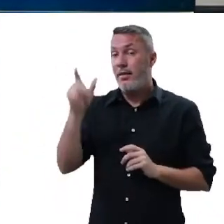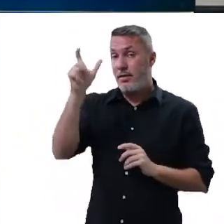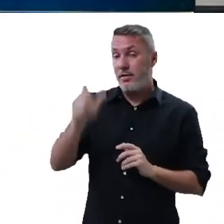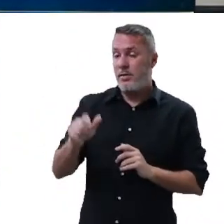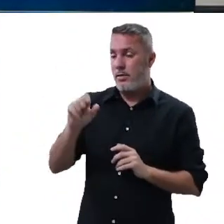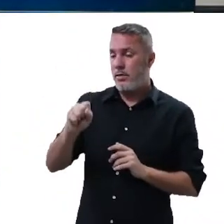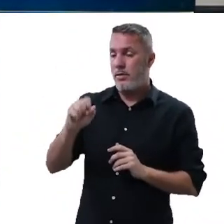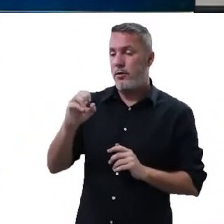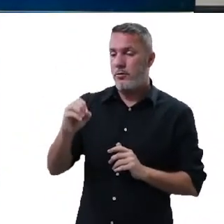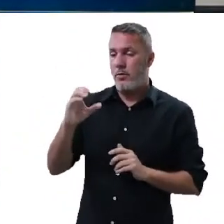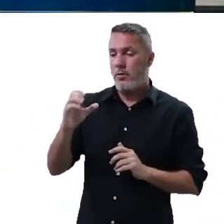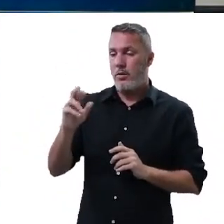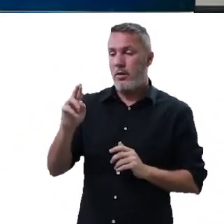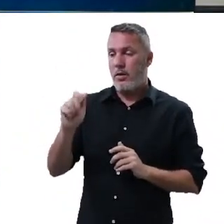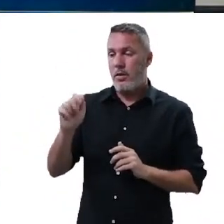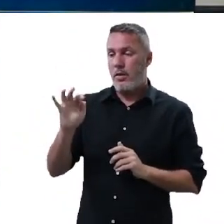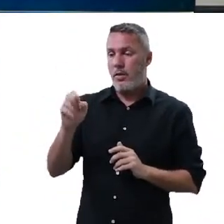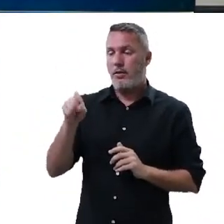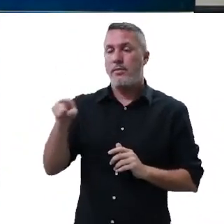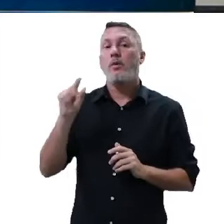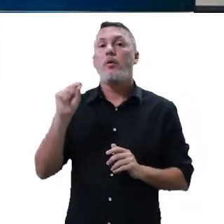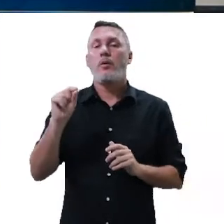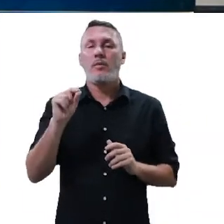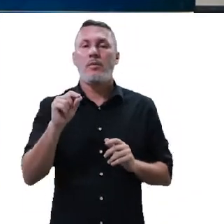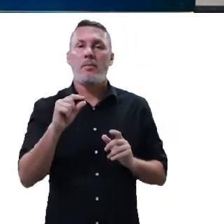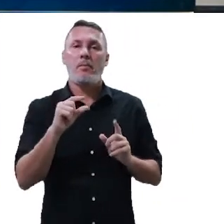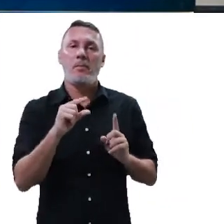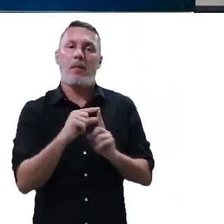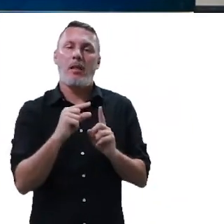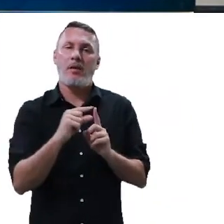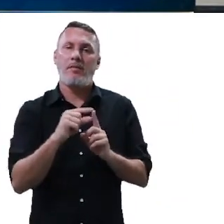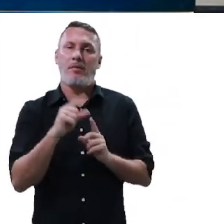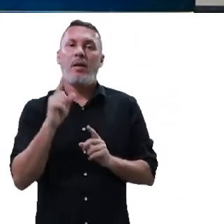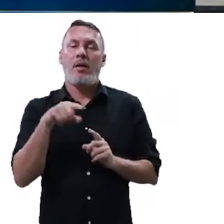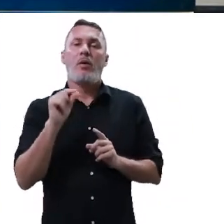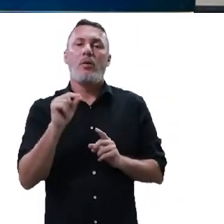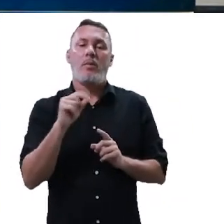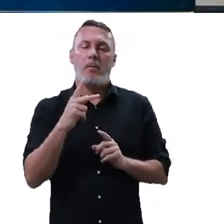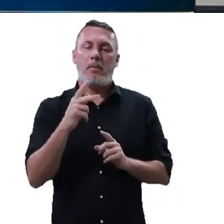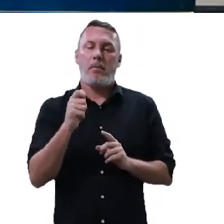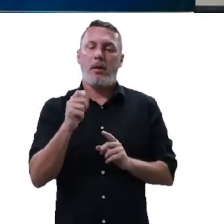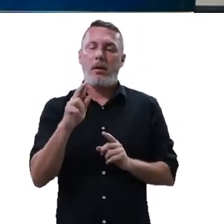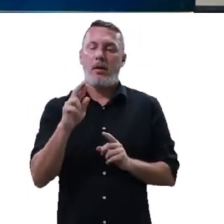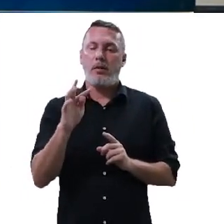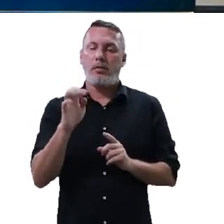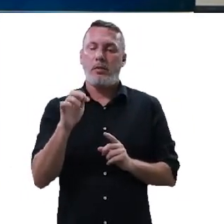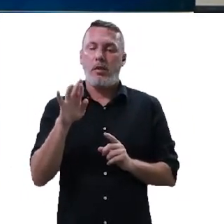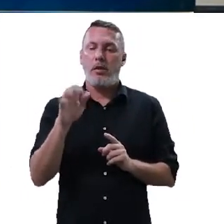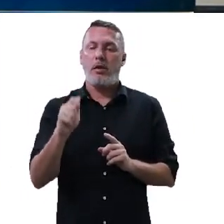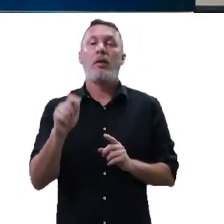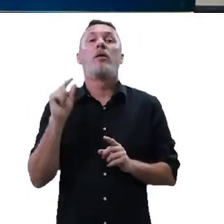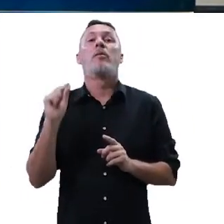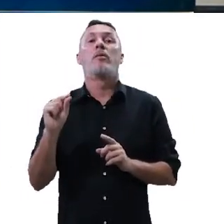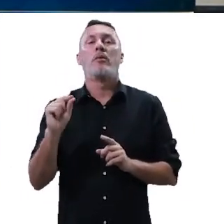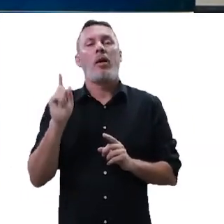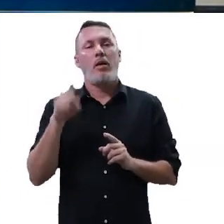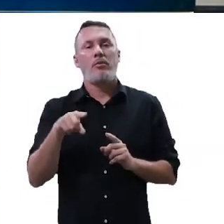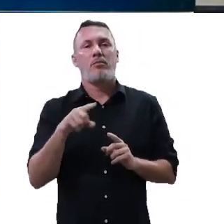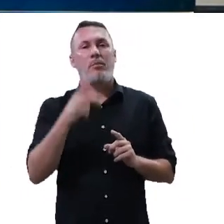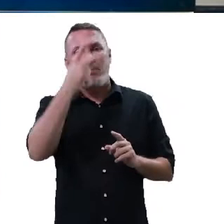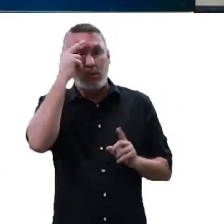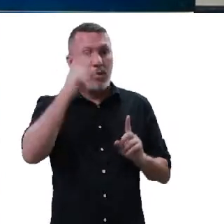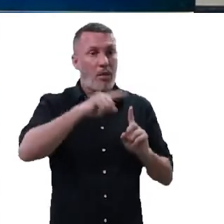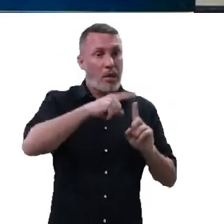era parteira. E essa palavra maiêutica significa parto. É exatamente isso.